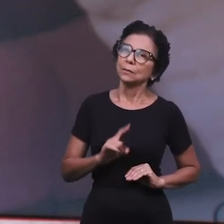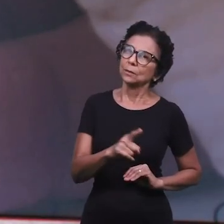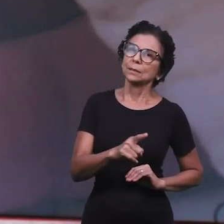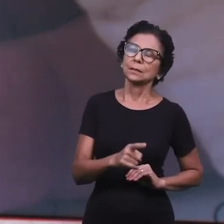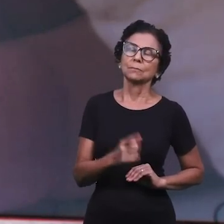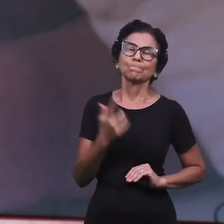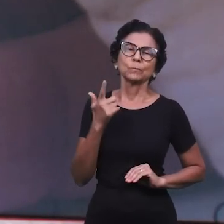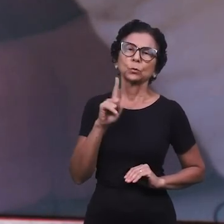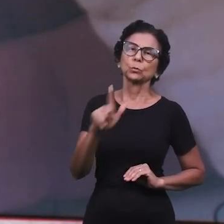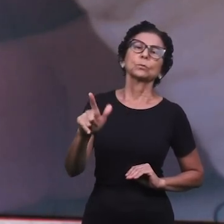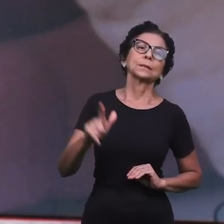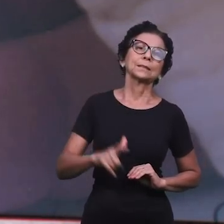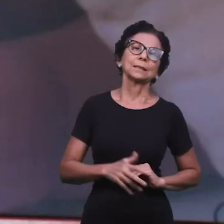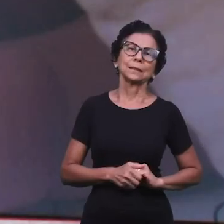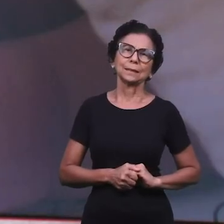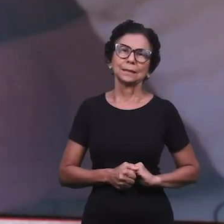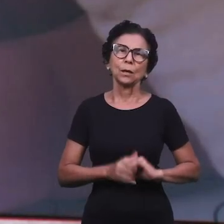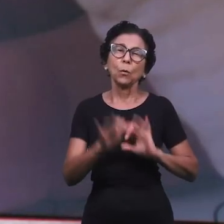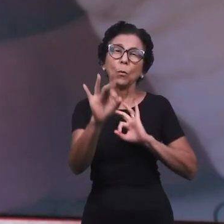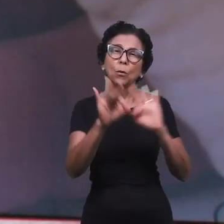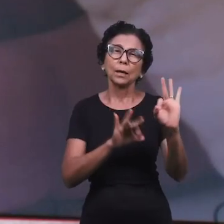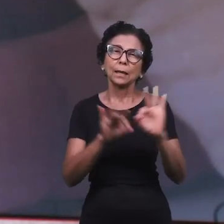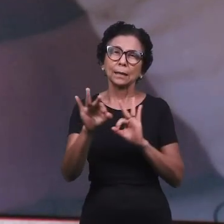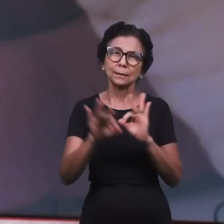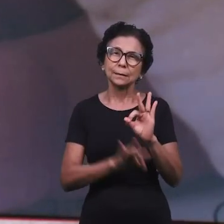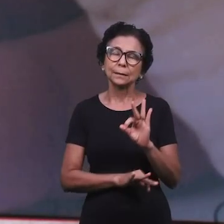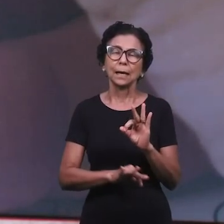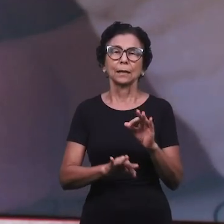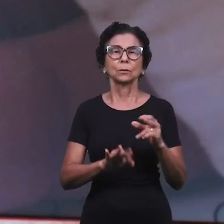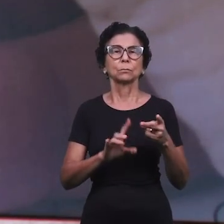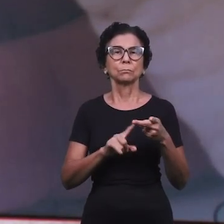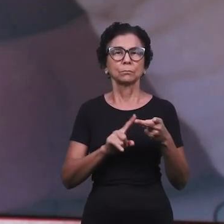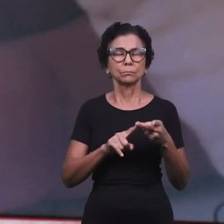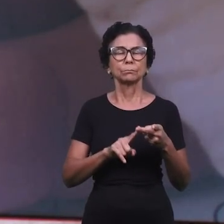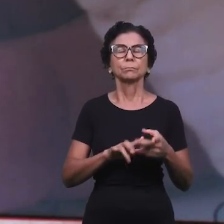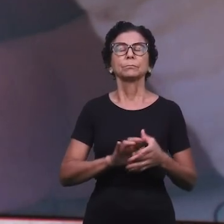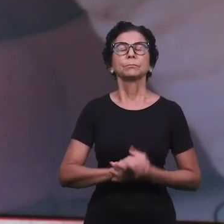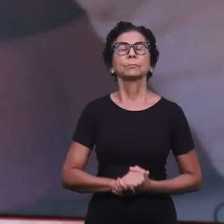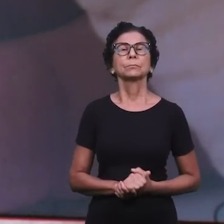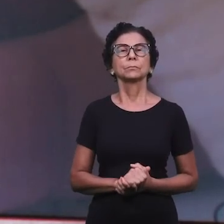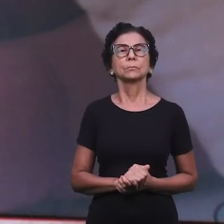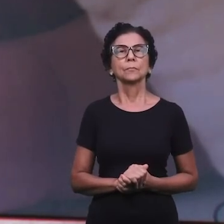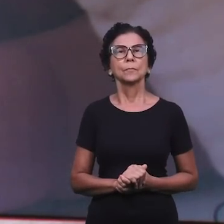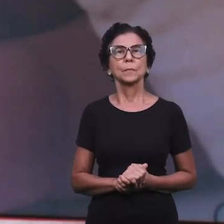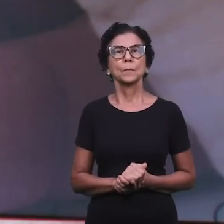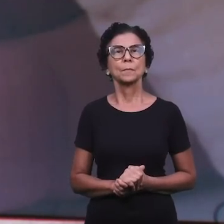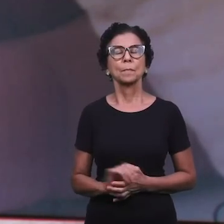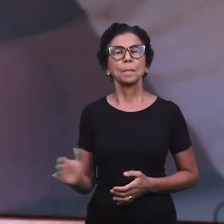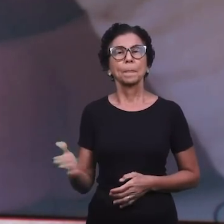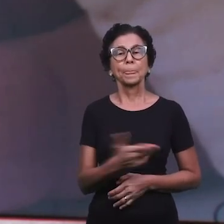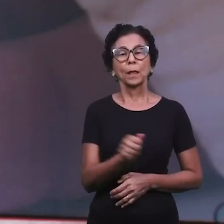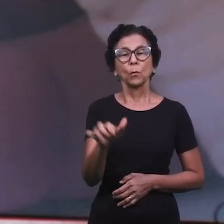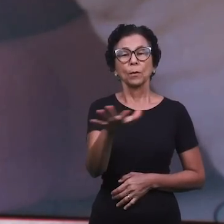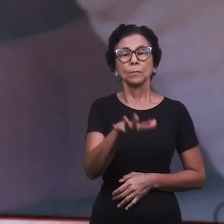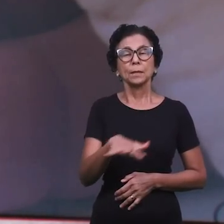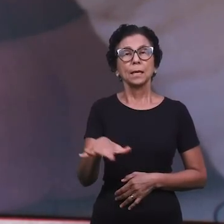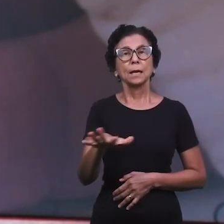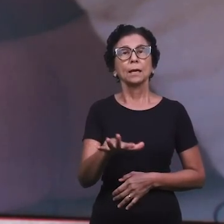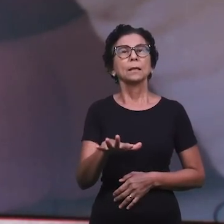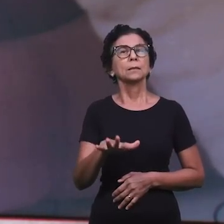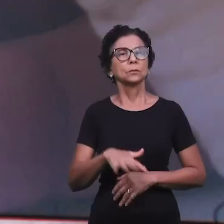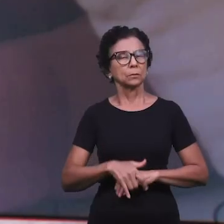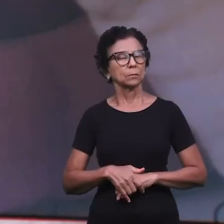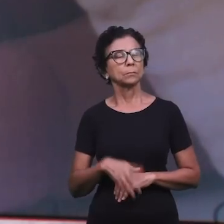também ser mais disciplinado e tendo consistência também nos estudos, ok? Ter um ambiente